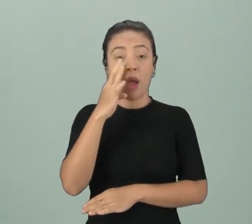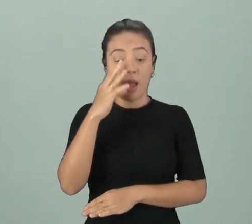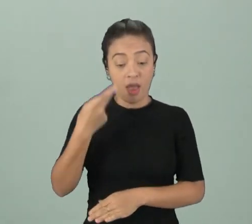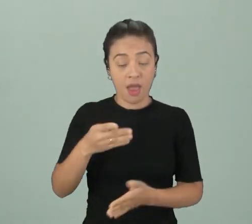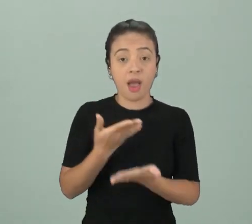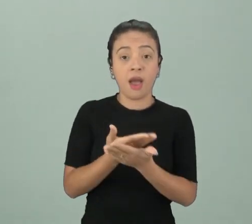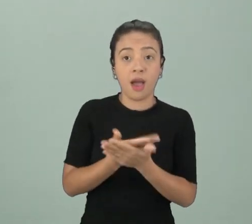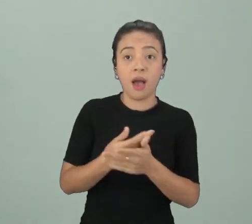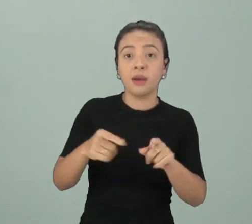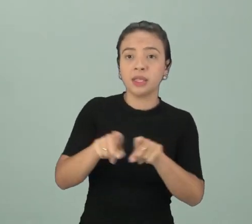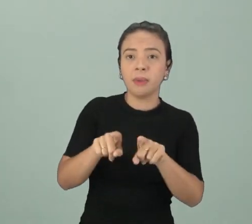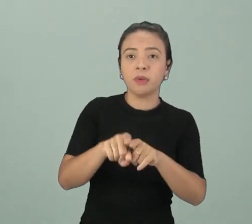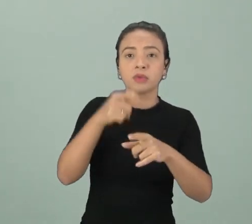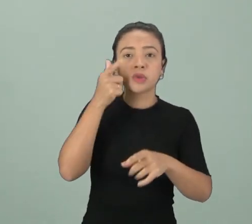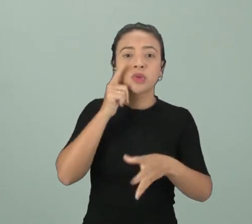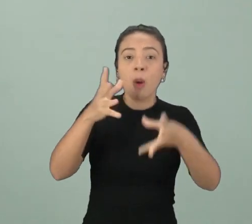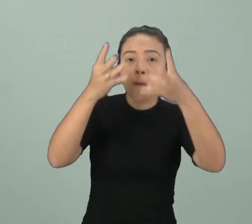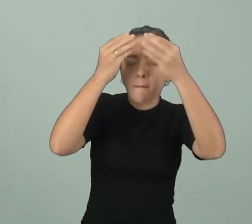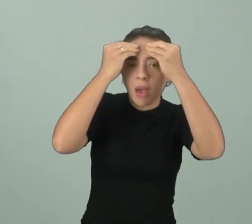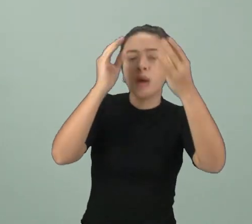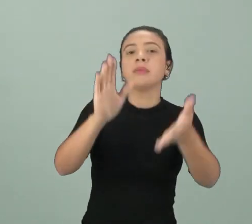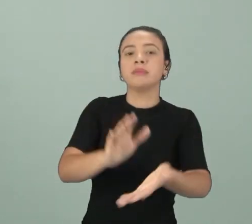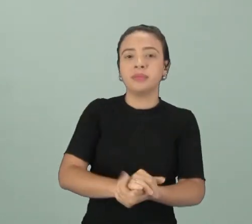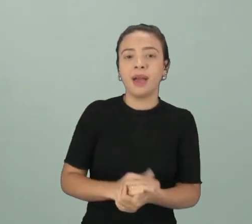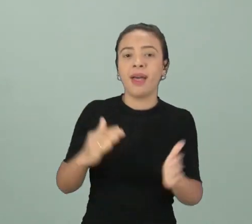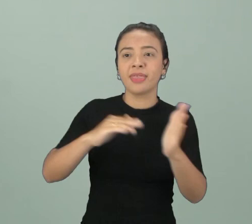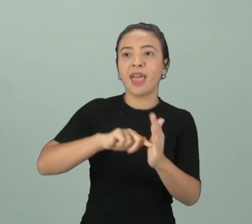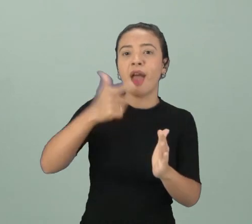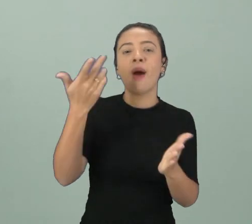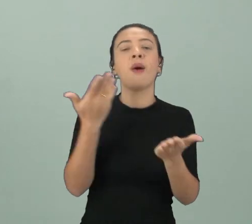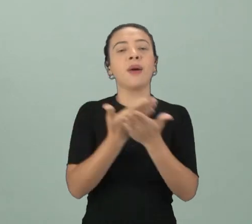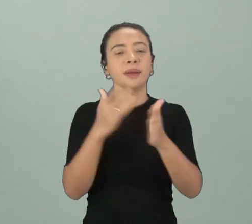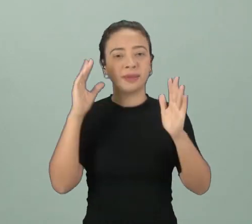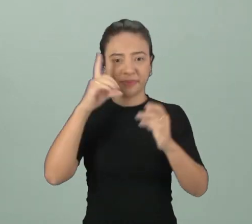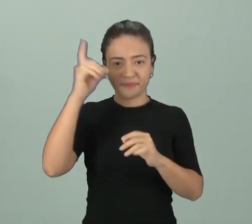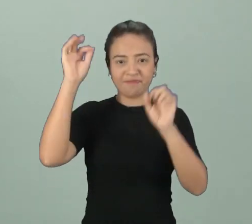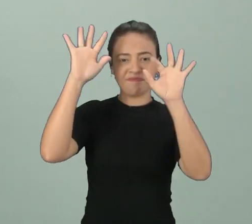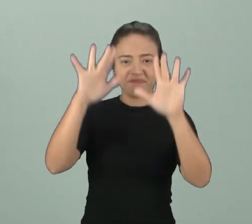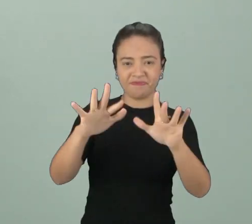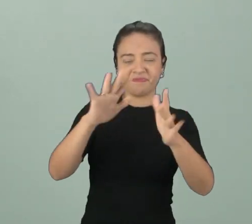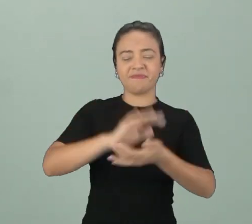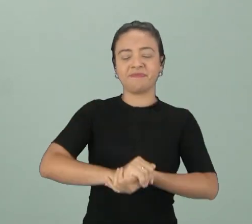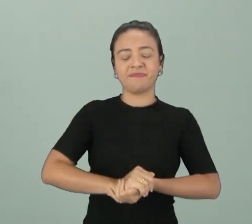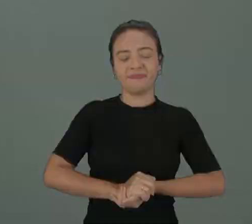assista essa aula novamente para você fixar bem os conteúdos. Até a próxima, fiquem com Deus.